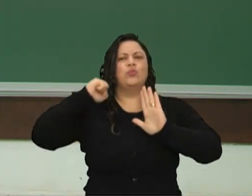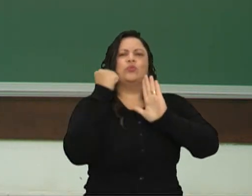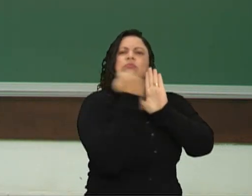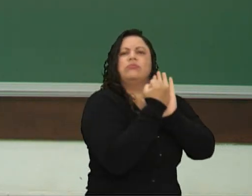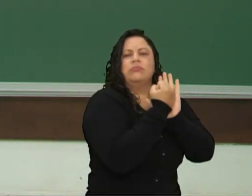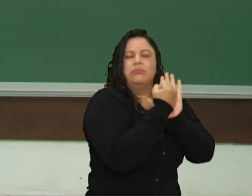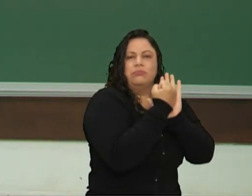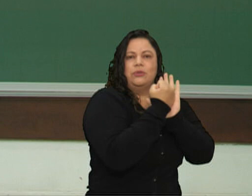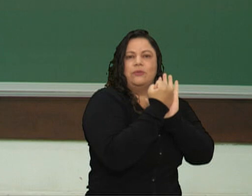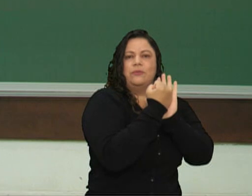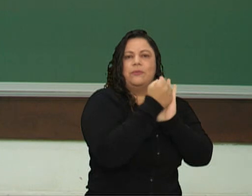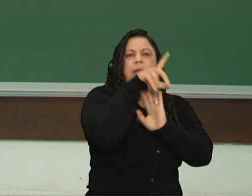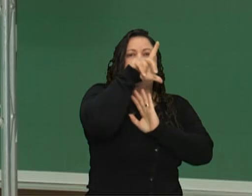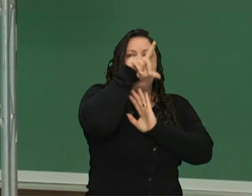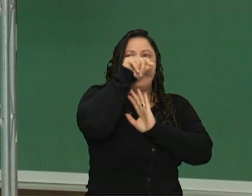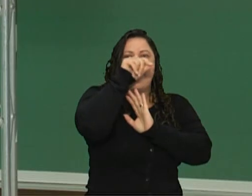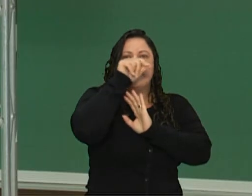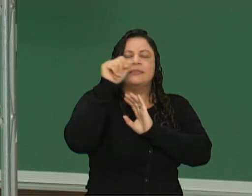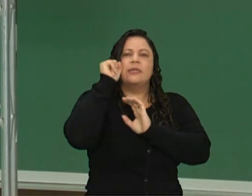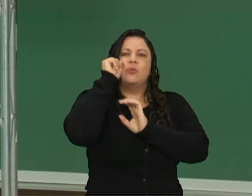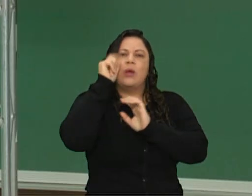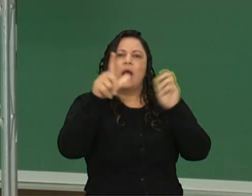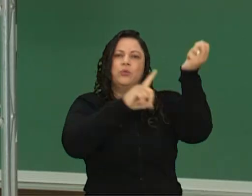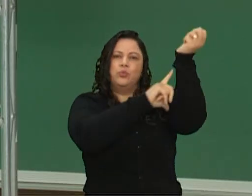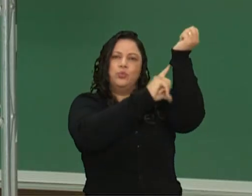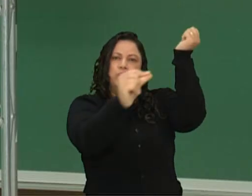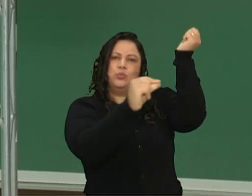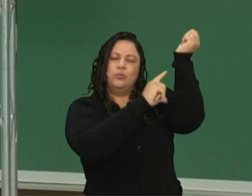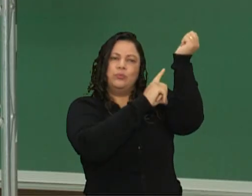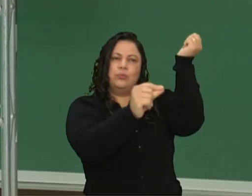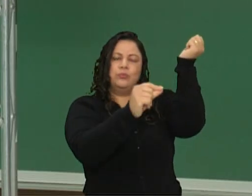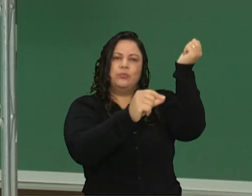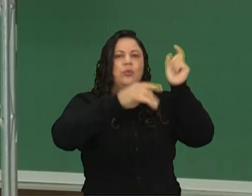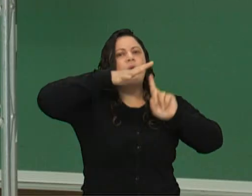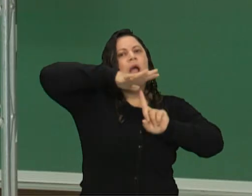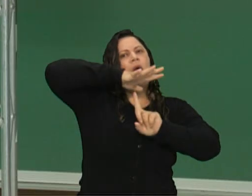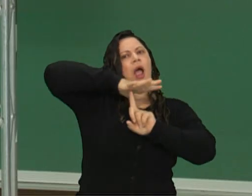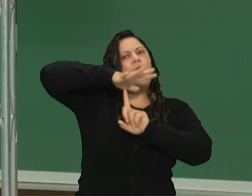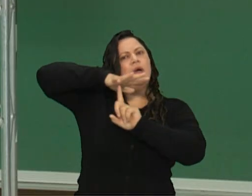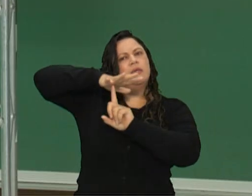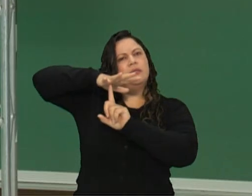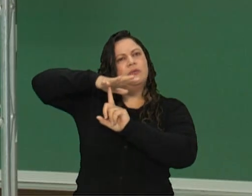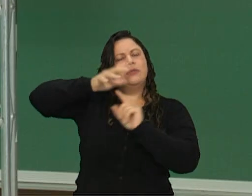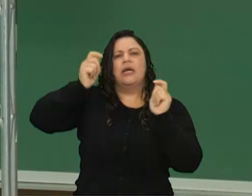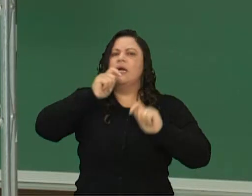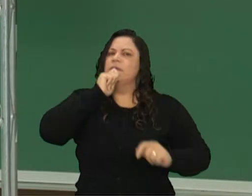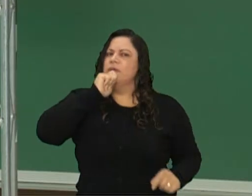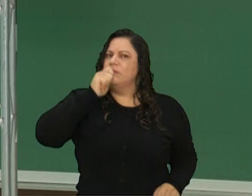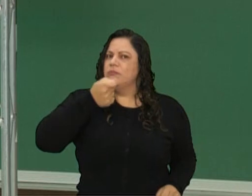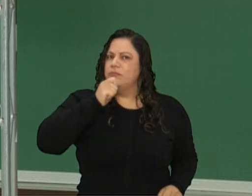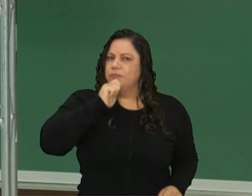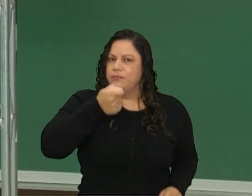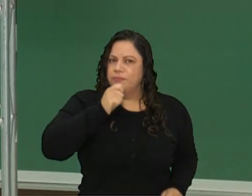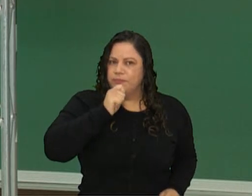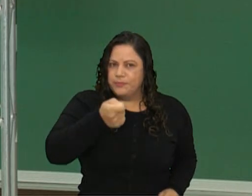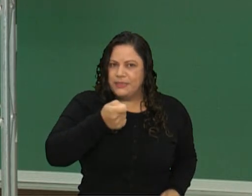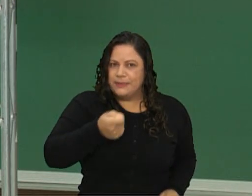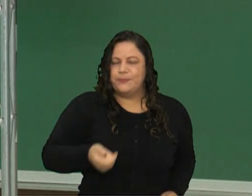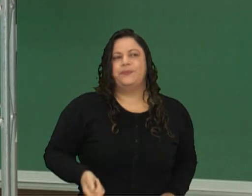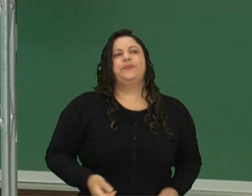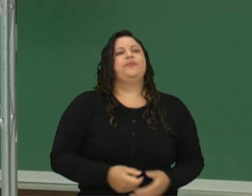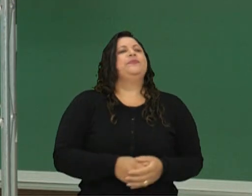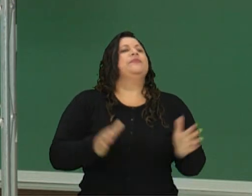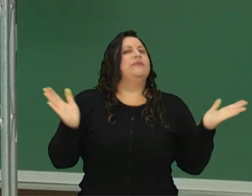azul. Bem, além disso, o pinhão foi e é um alimento sagrado para os povos